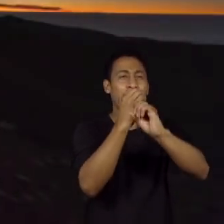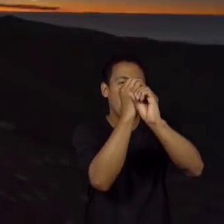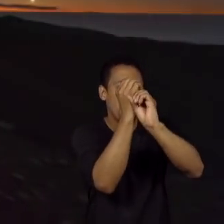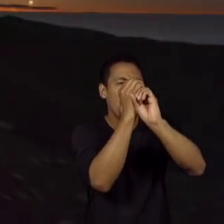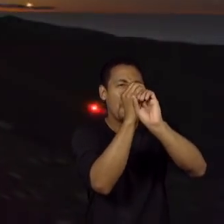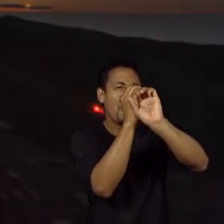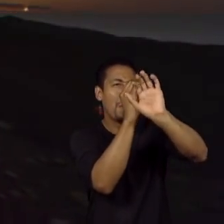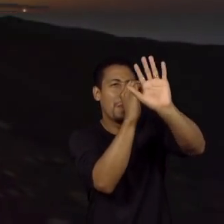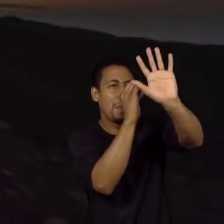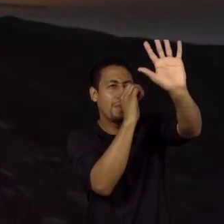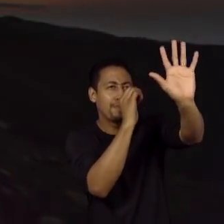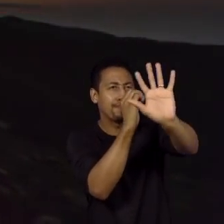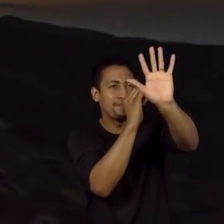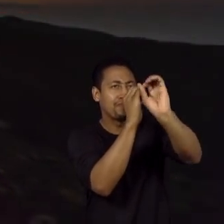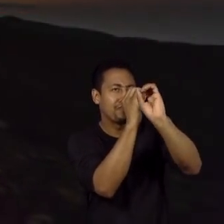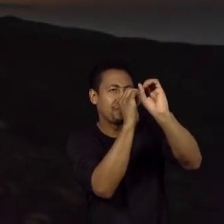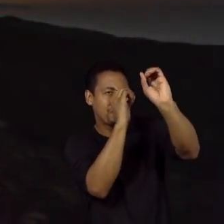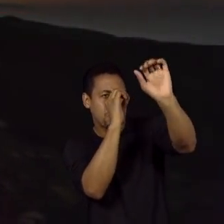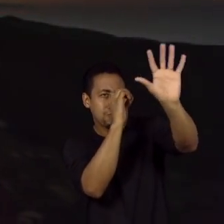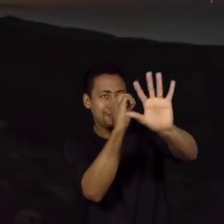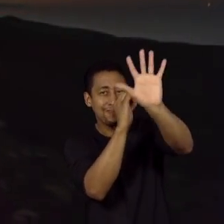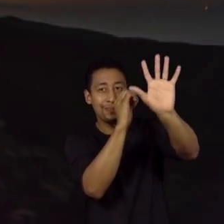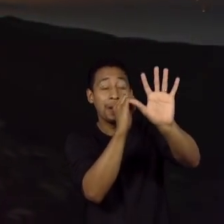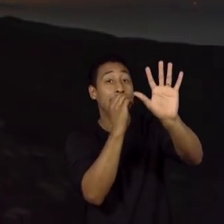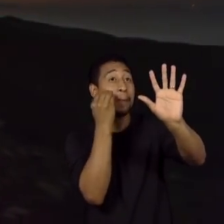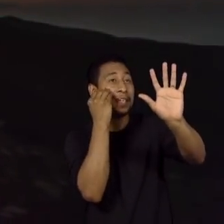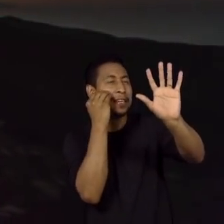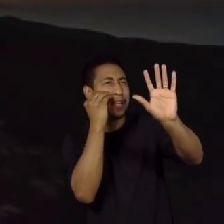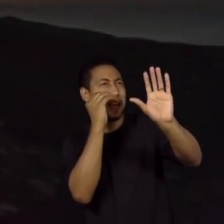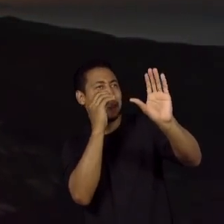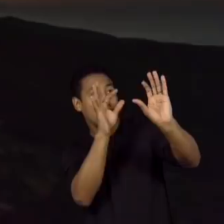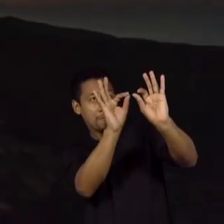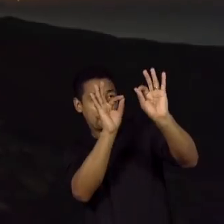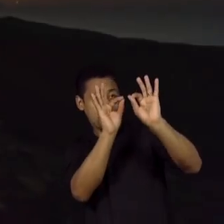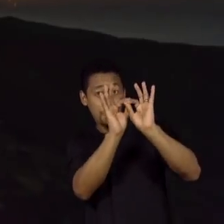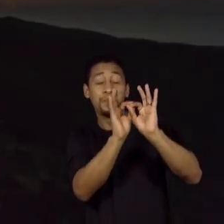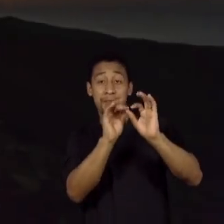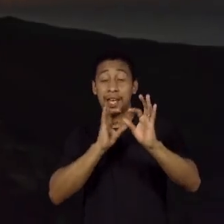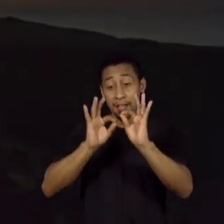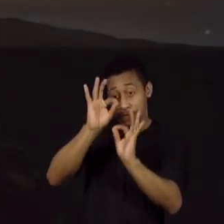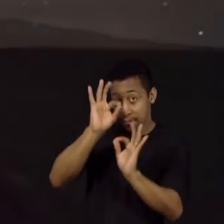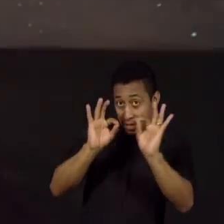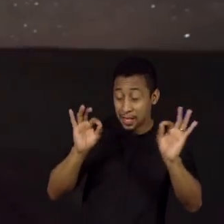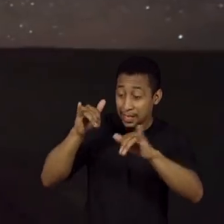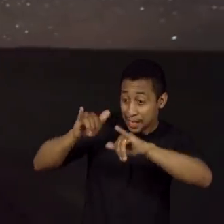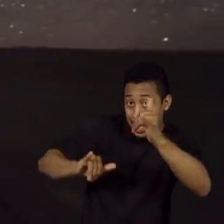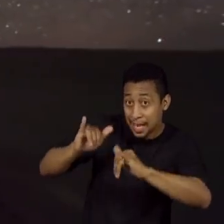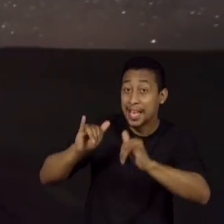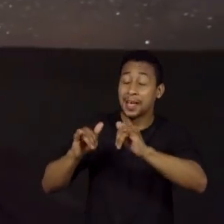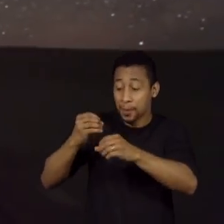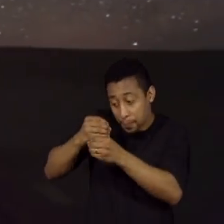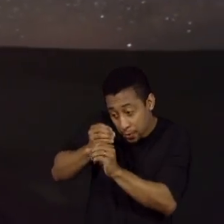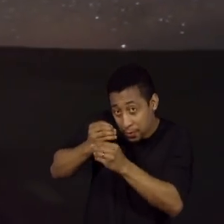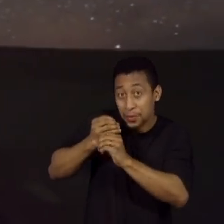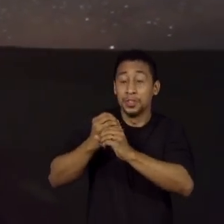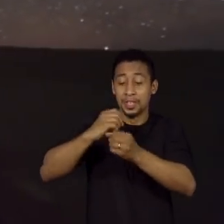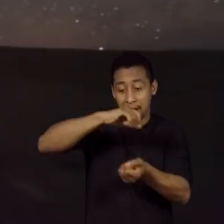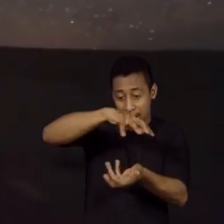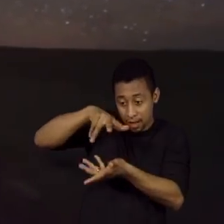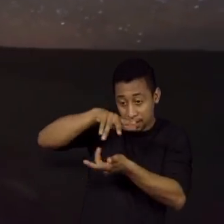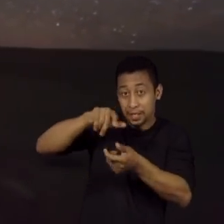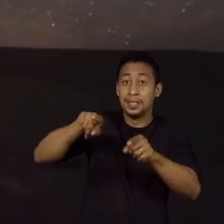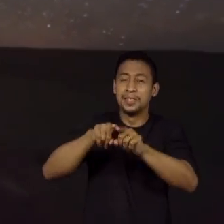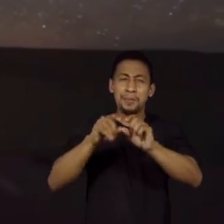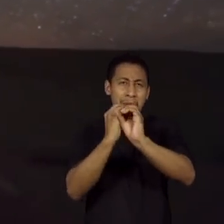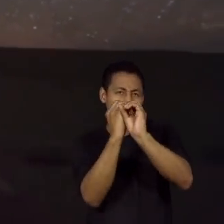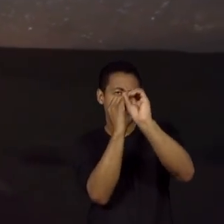usa ferramentas de pesquisa em áreas como a biologia, física, química, geologia e